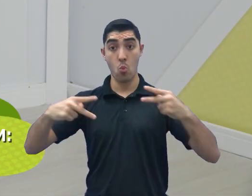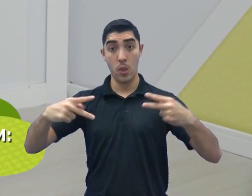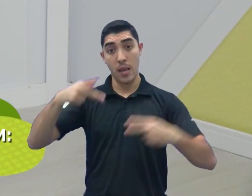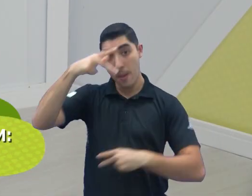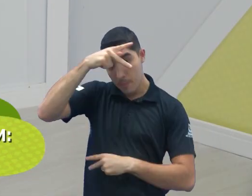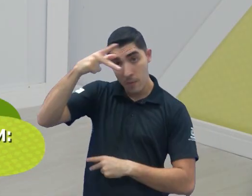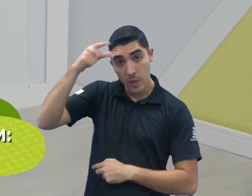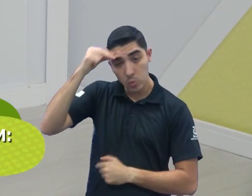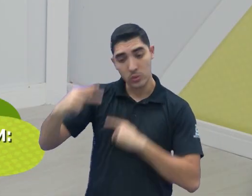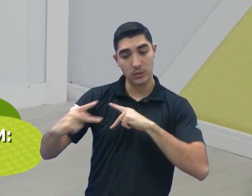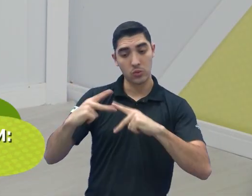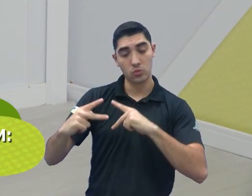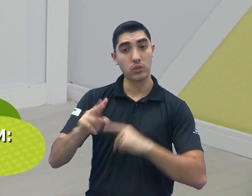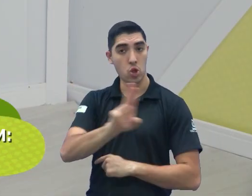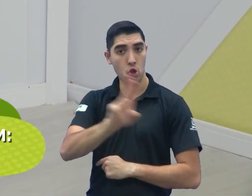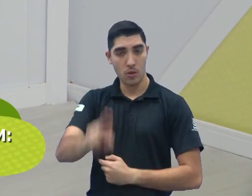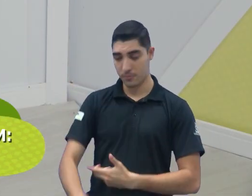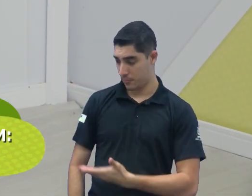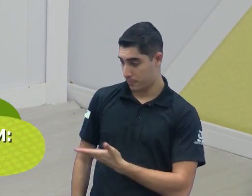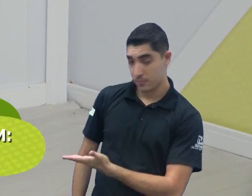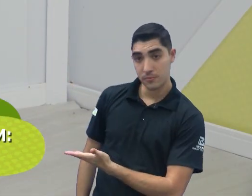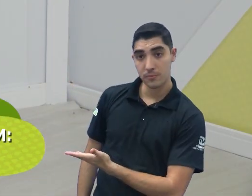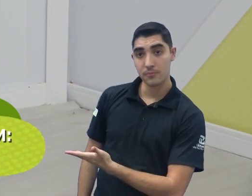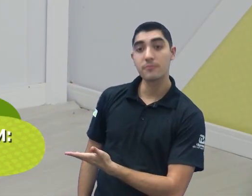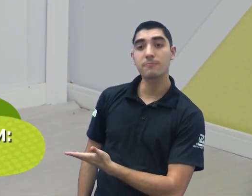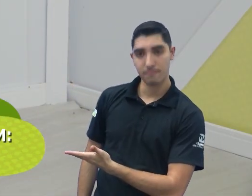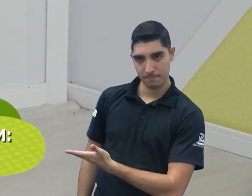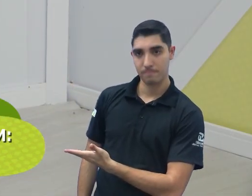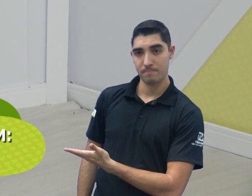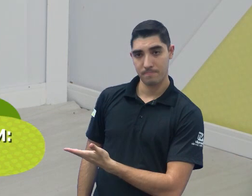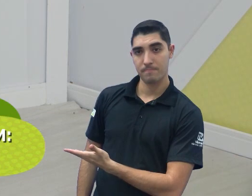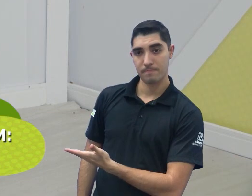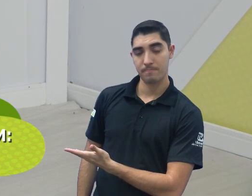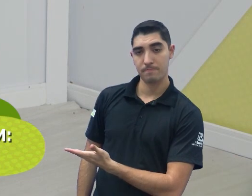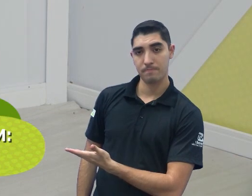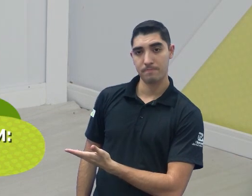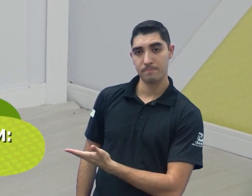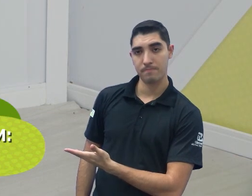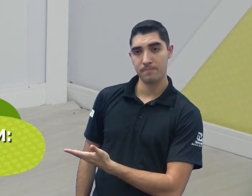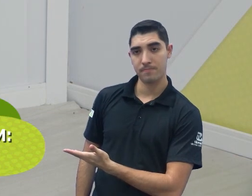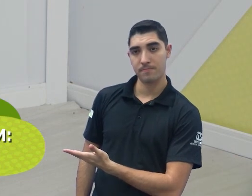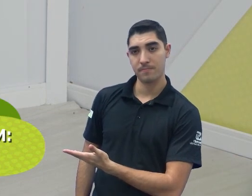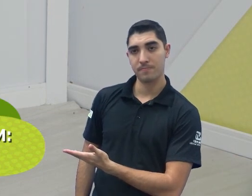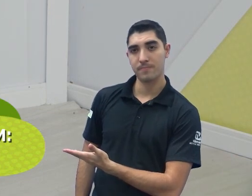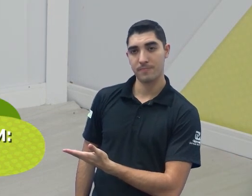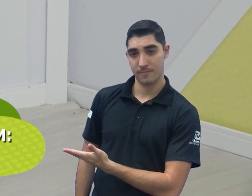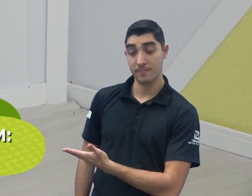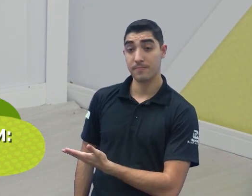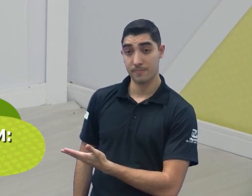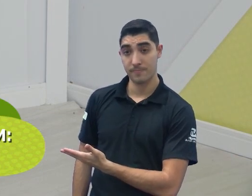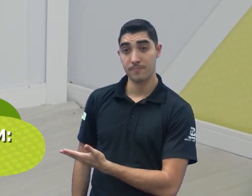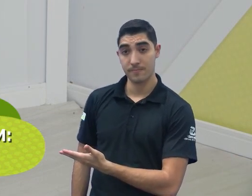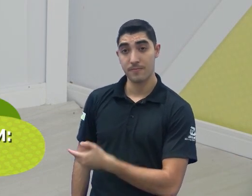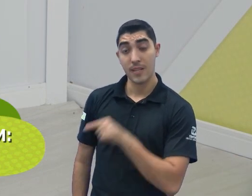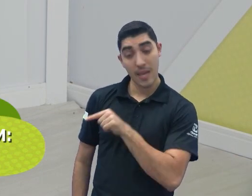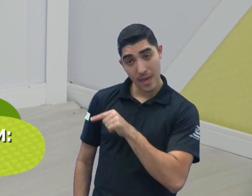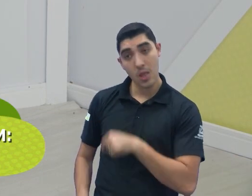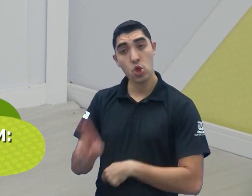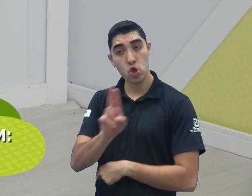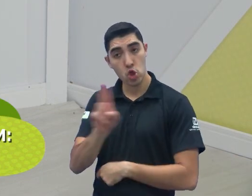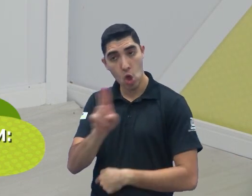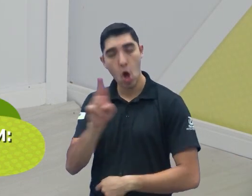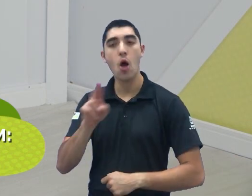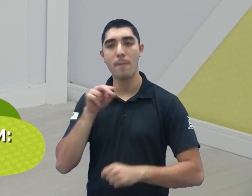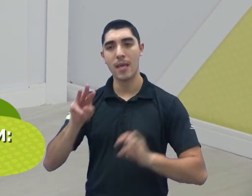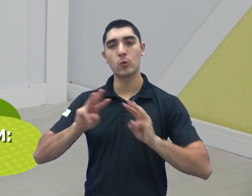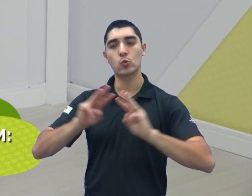da Prefeitura de São José dos Campos. Está aí na tela, www.sjc.sp.gov.br. Aí na barra de